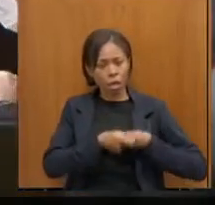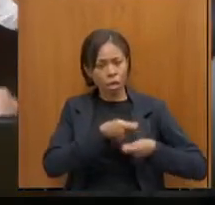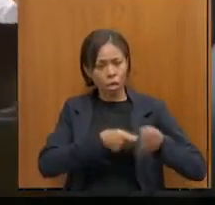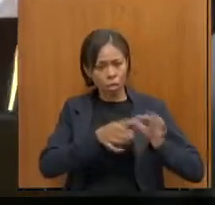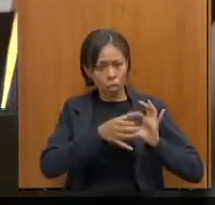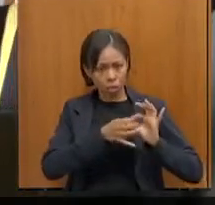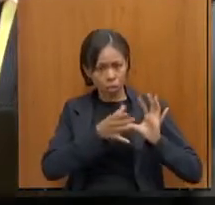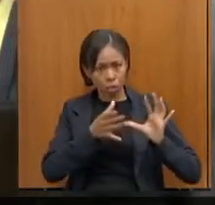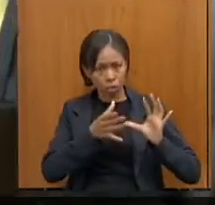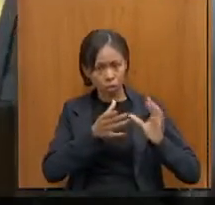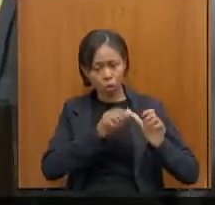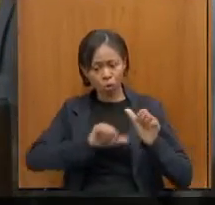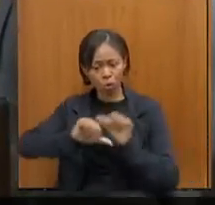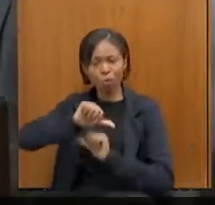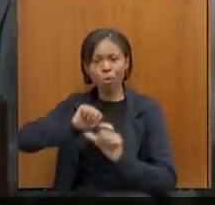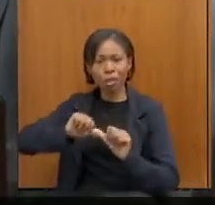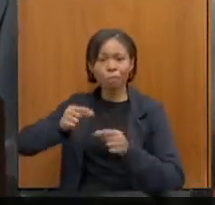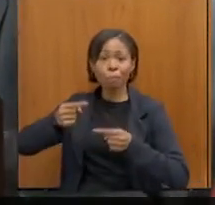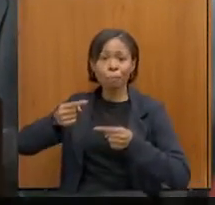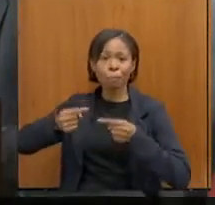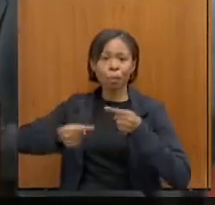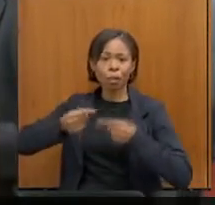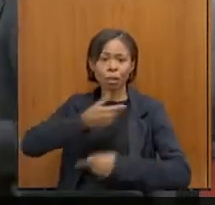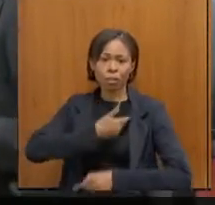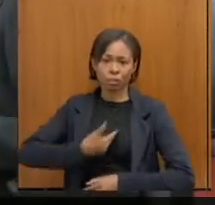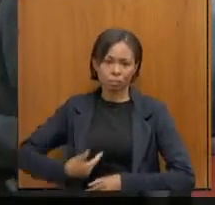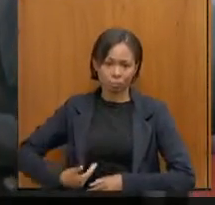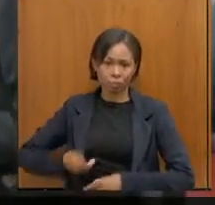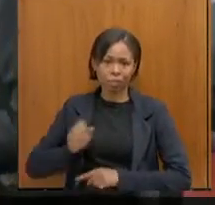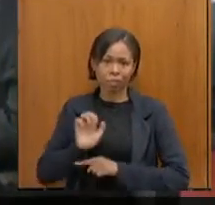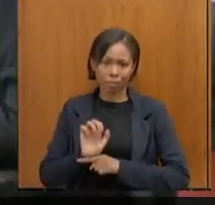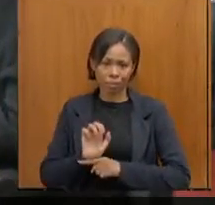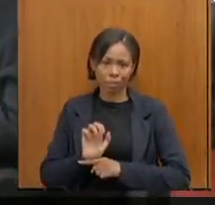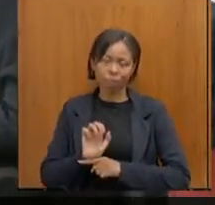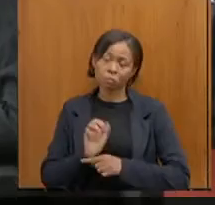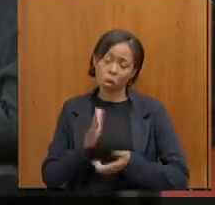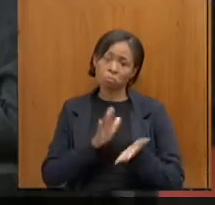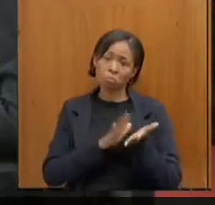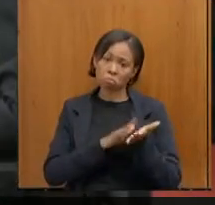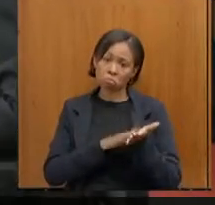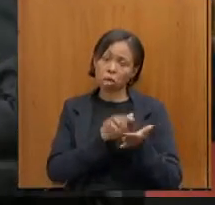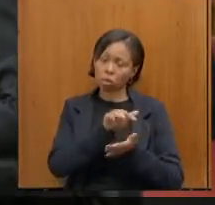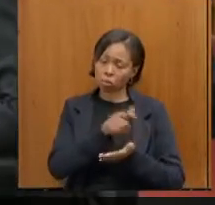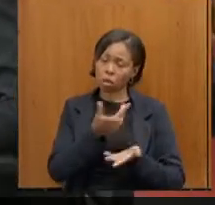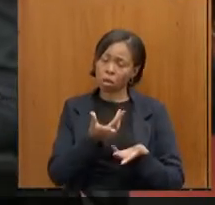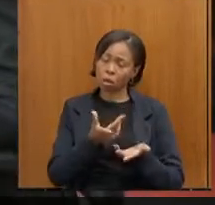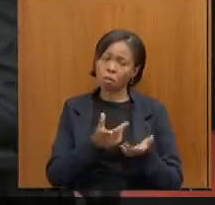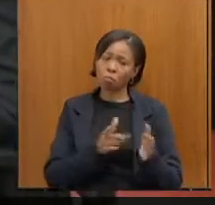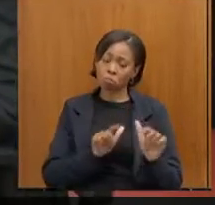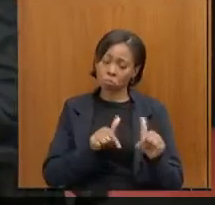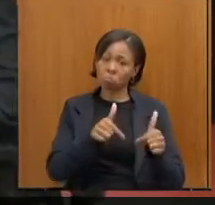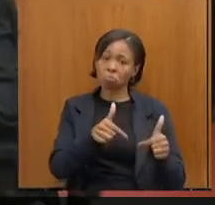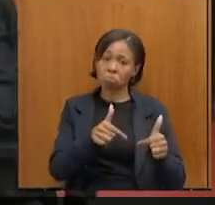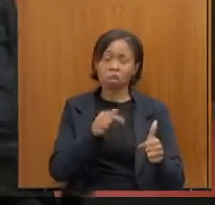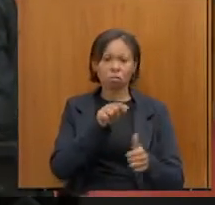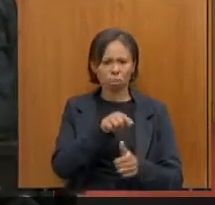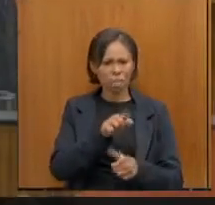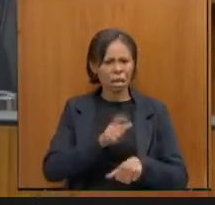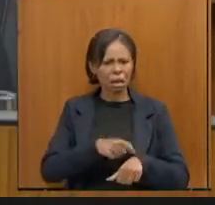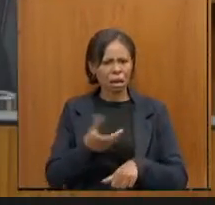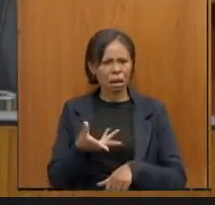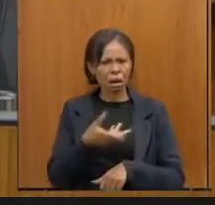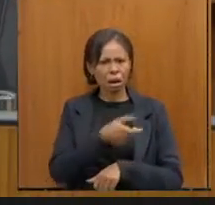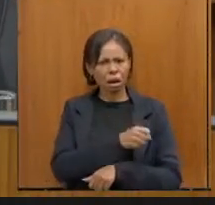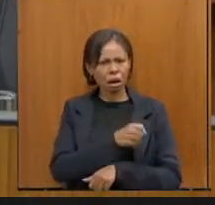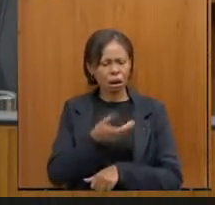política de estado por isso que eu te parabenizo também por esta brilhante iniciativa e você foi a Ju também logo foi dada a largada você apresentou